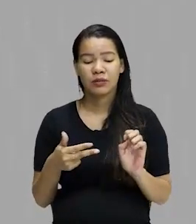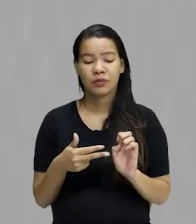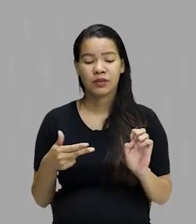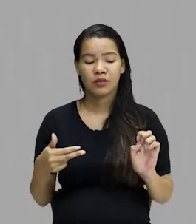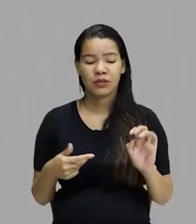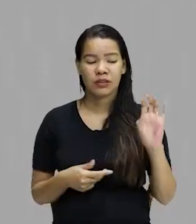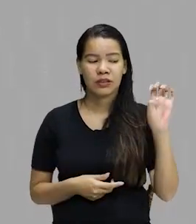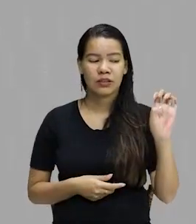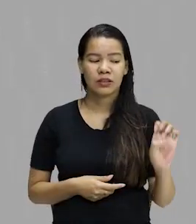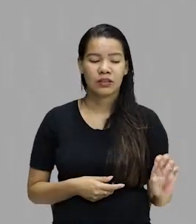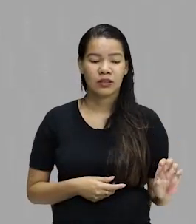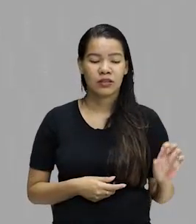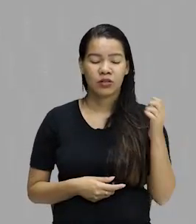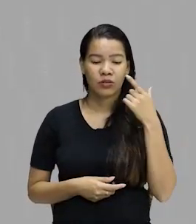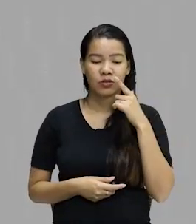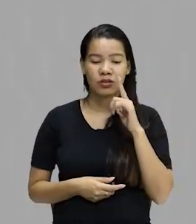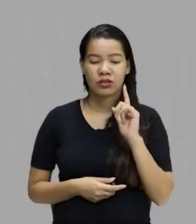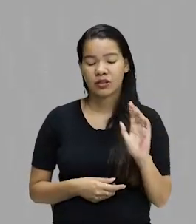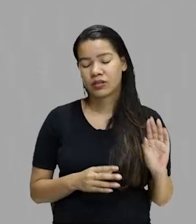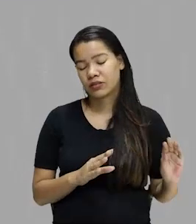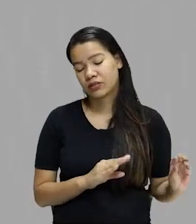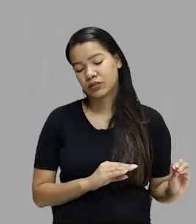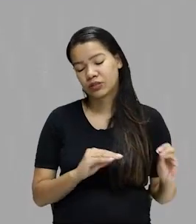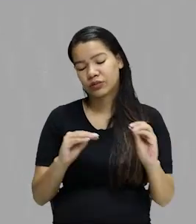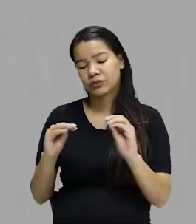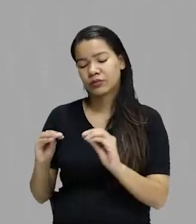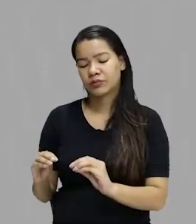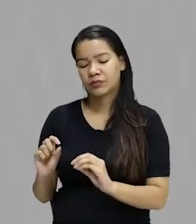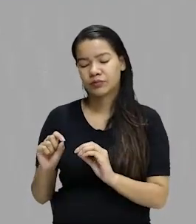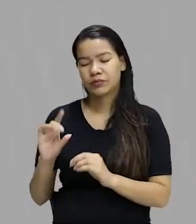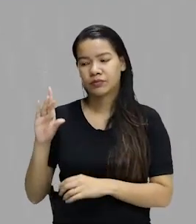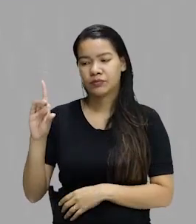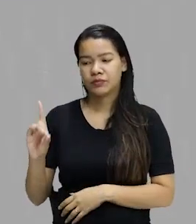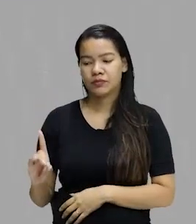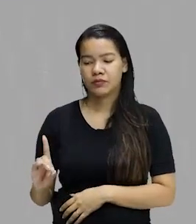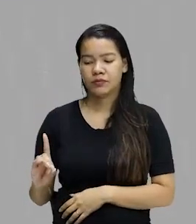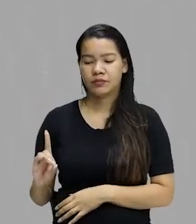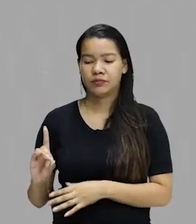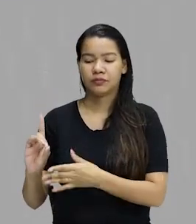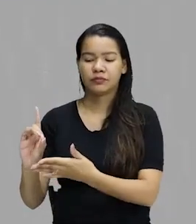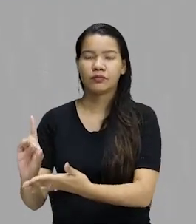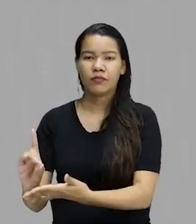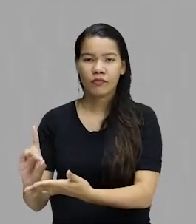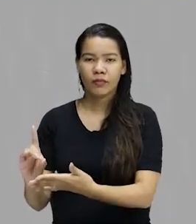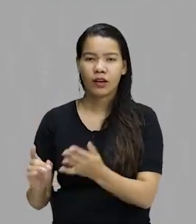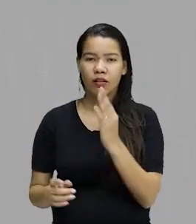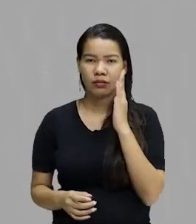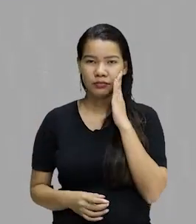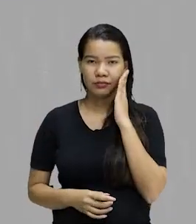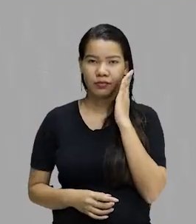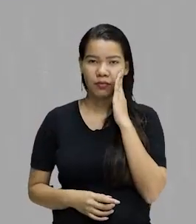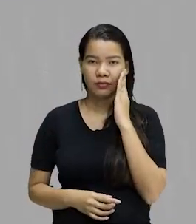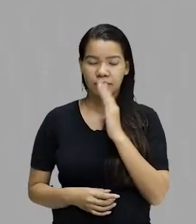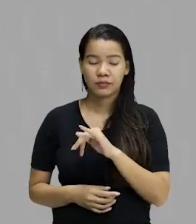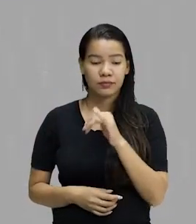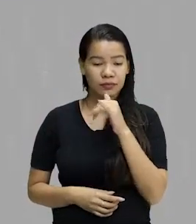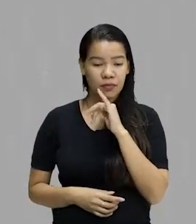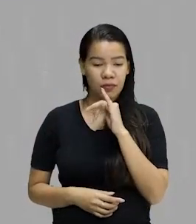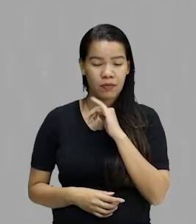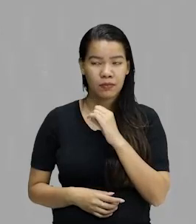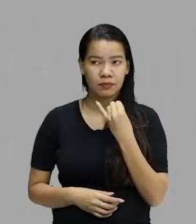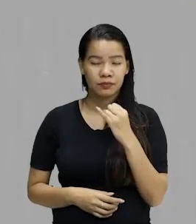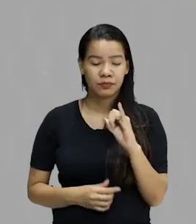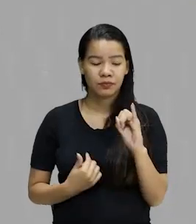consegue deslocar o elemento que está à direita. Vamos observar. Por exemplo, ó, se a